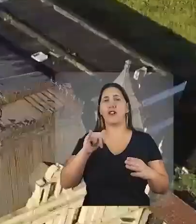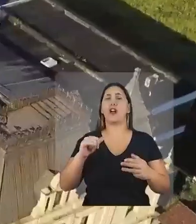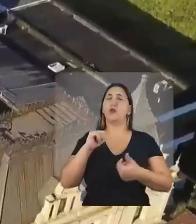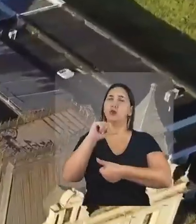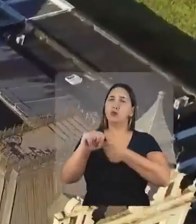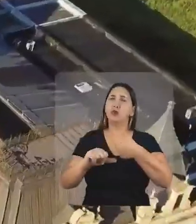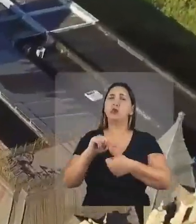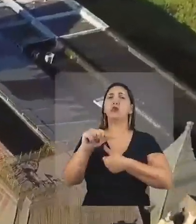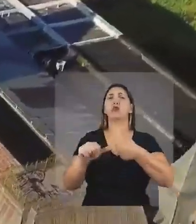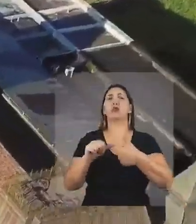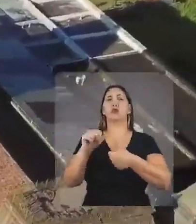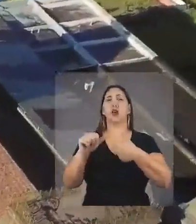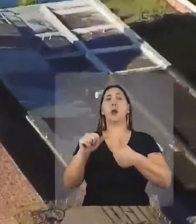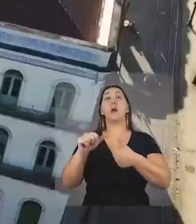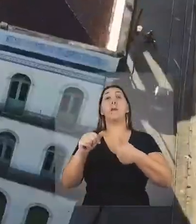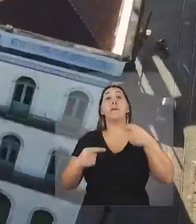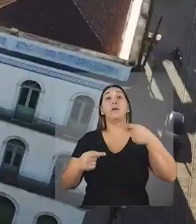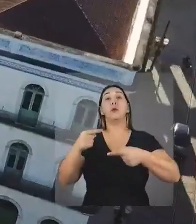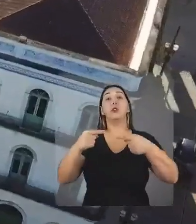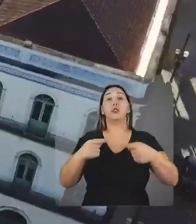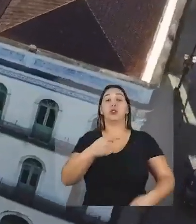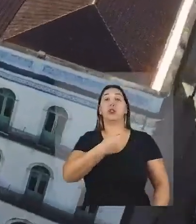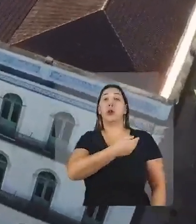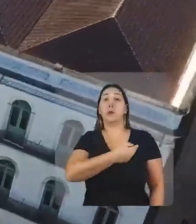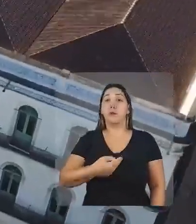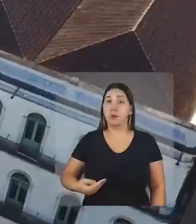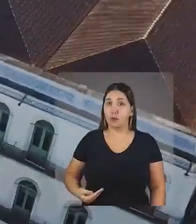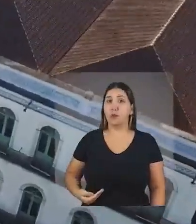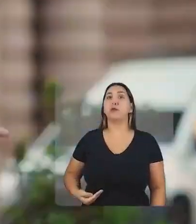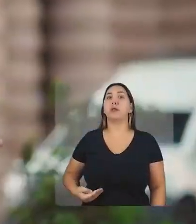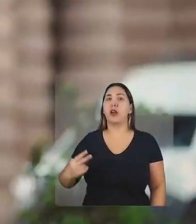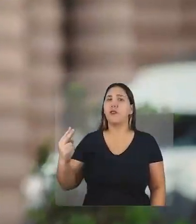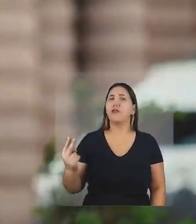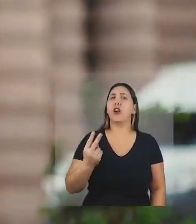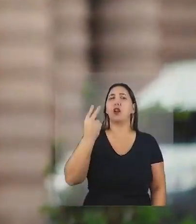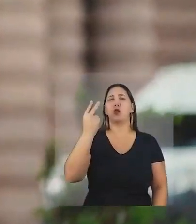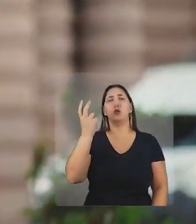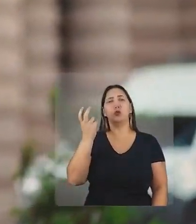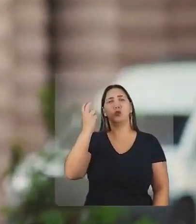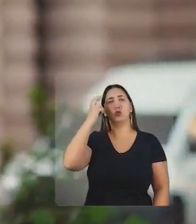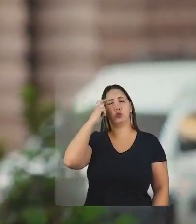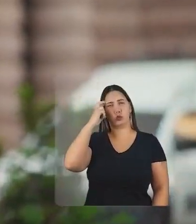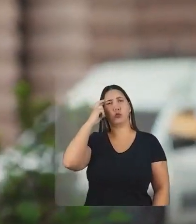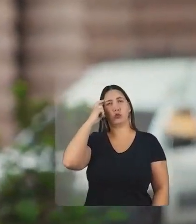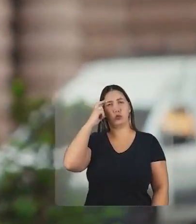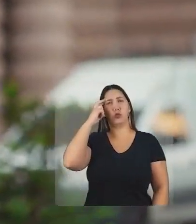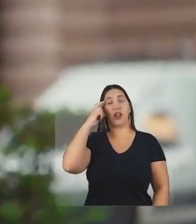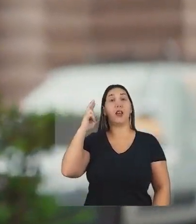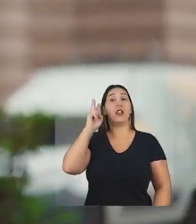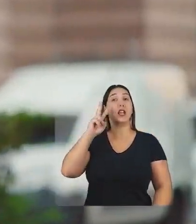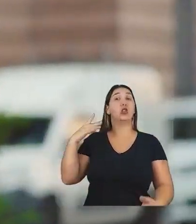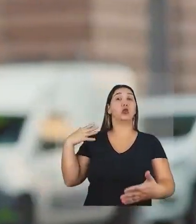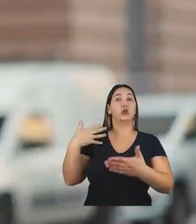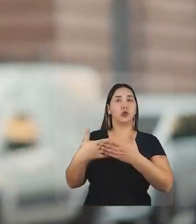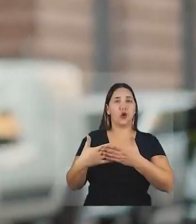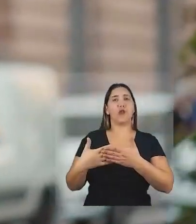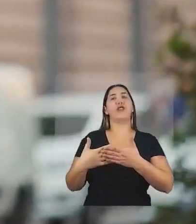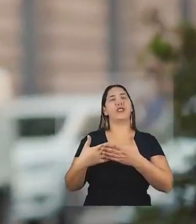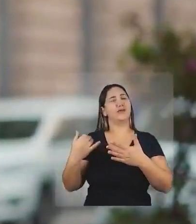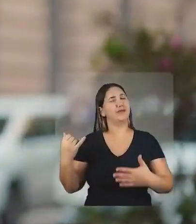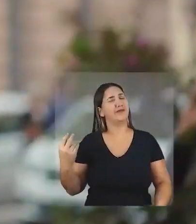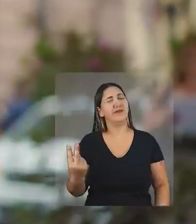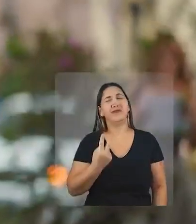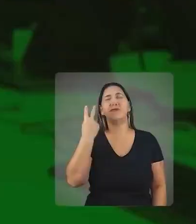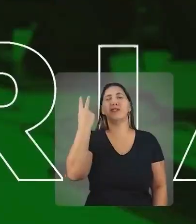de museus de Santos com políticas públicas que valorizem a nossa cultura e a rica história da